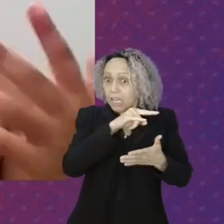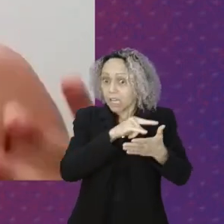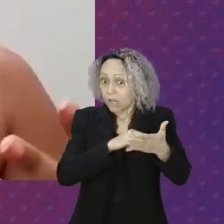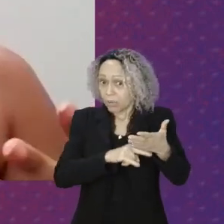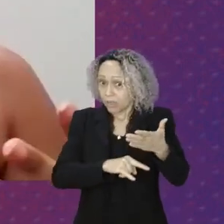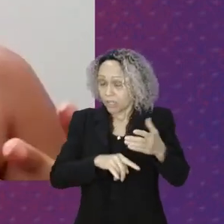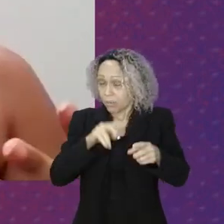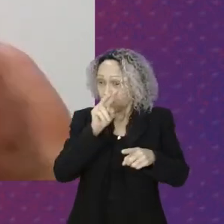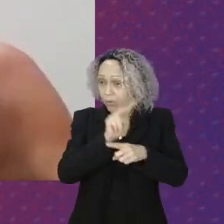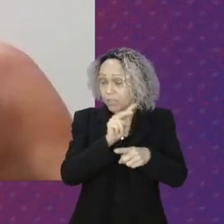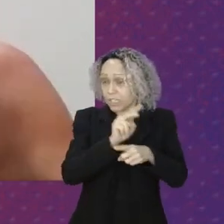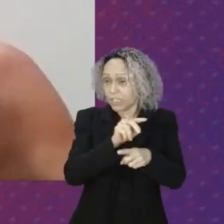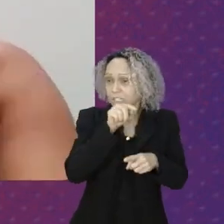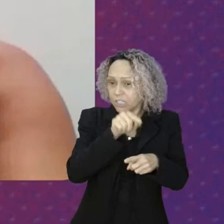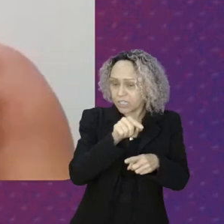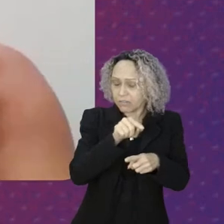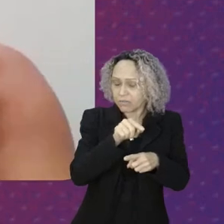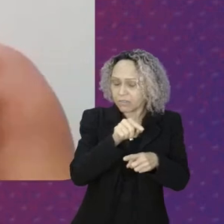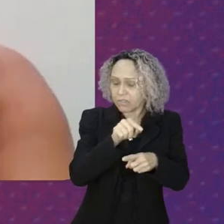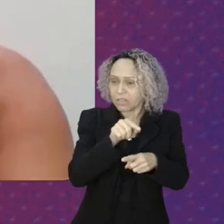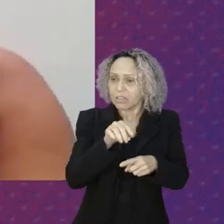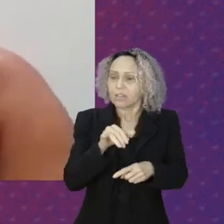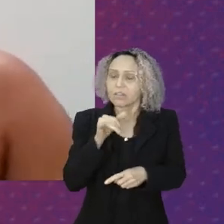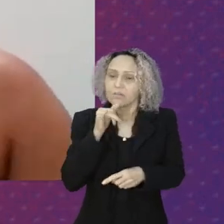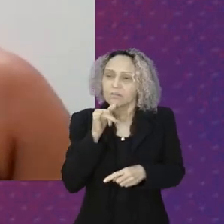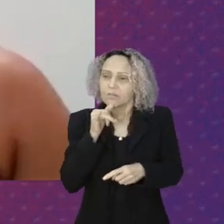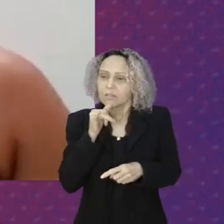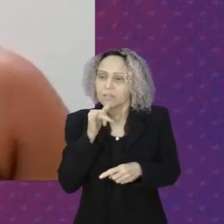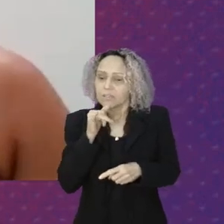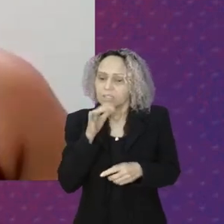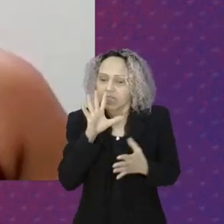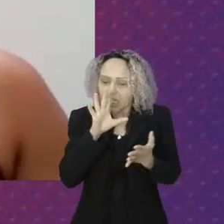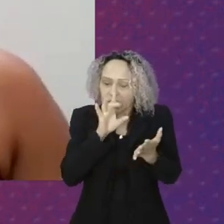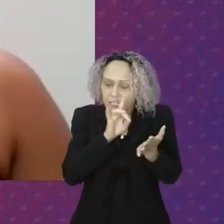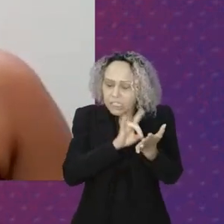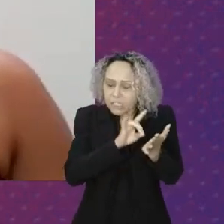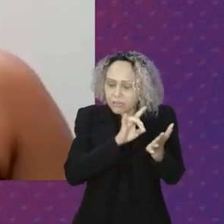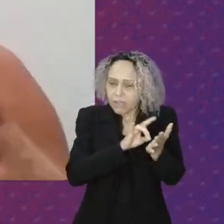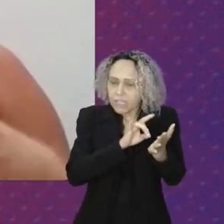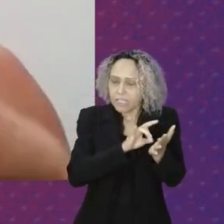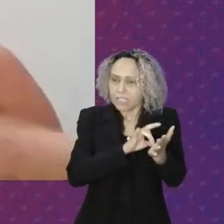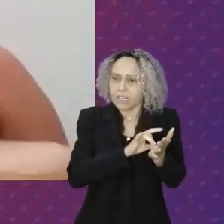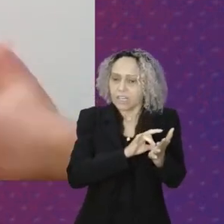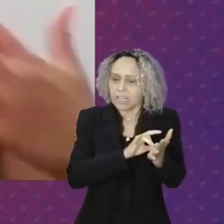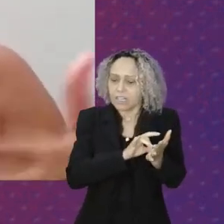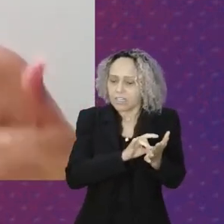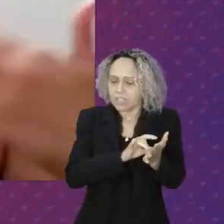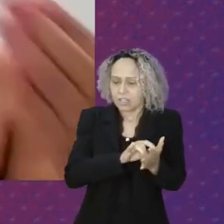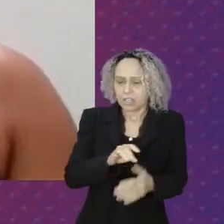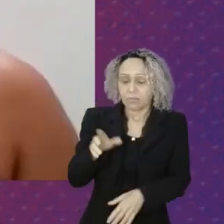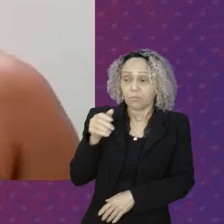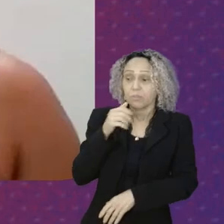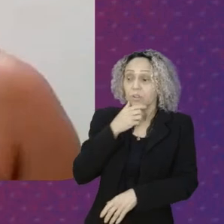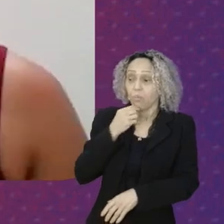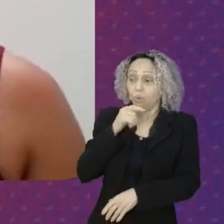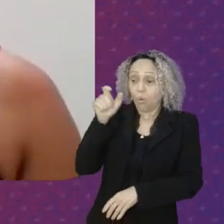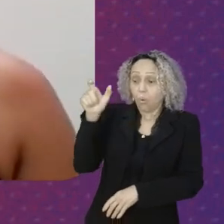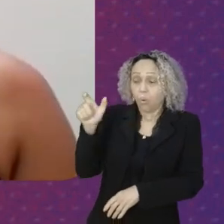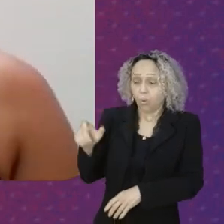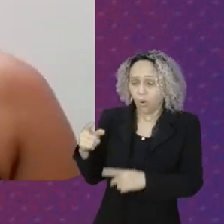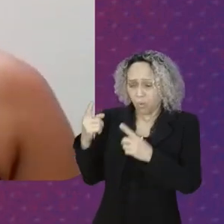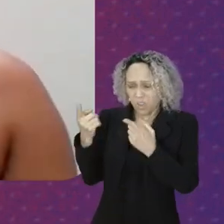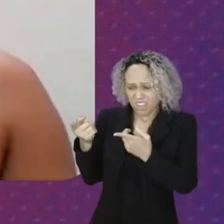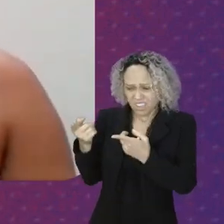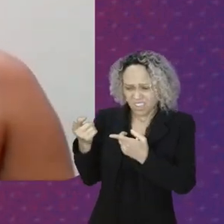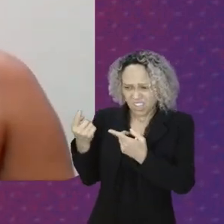partir desse acompanhamento garante que o agressor de fato cumpra a medida protetiva e garanta que essa mulher ela de fato